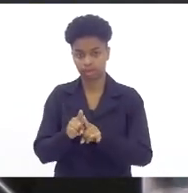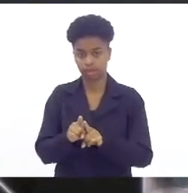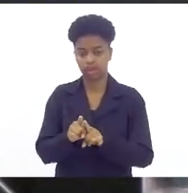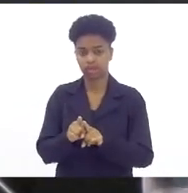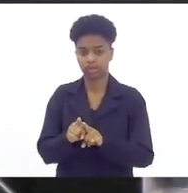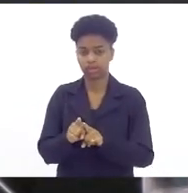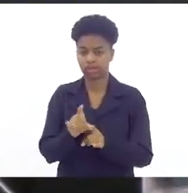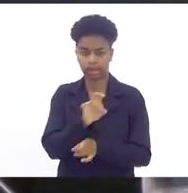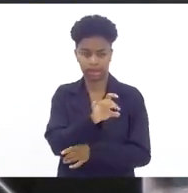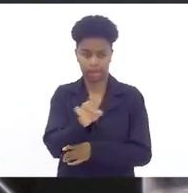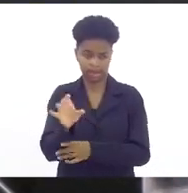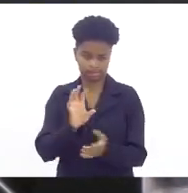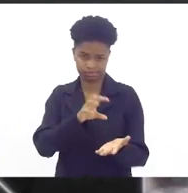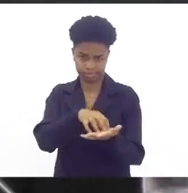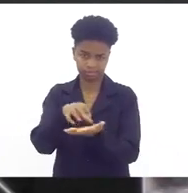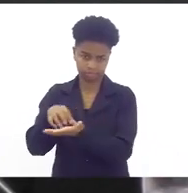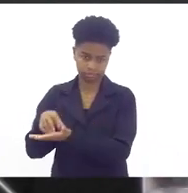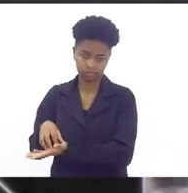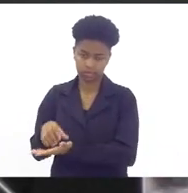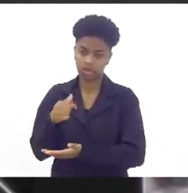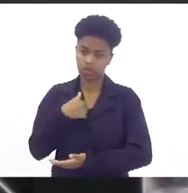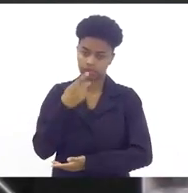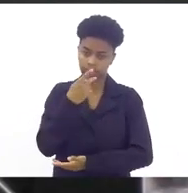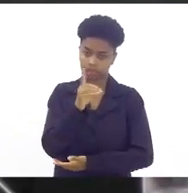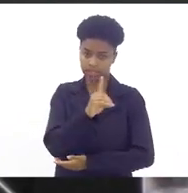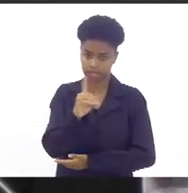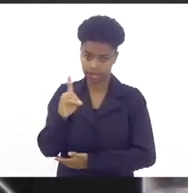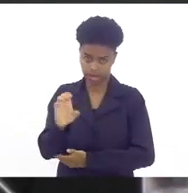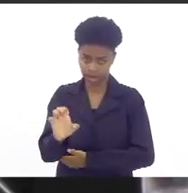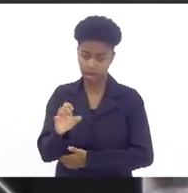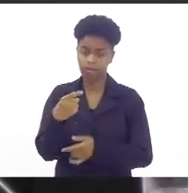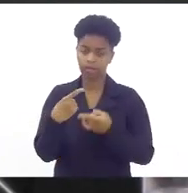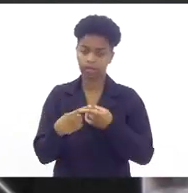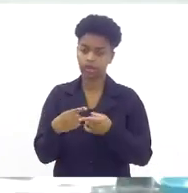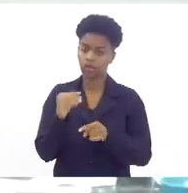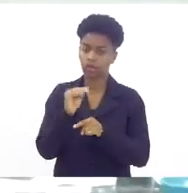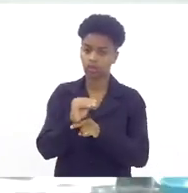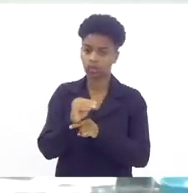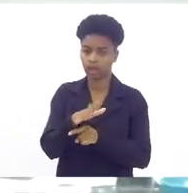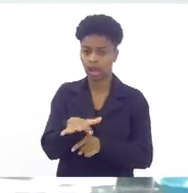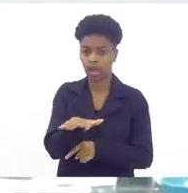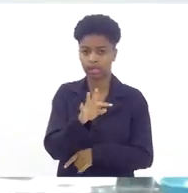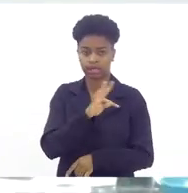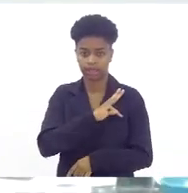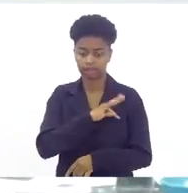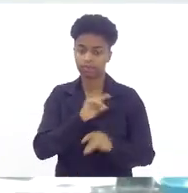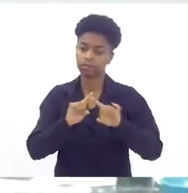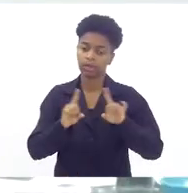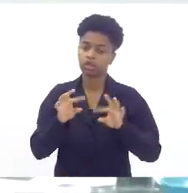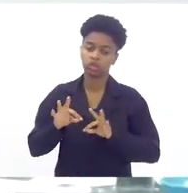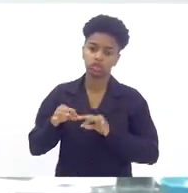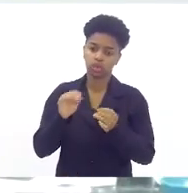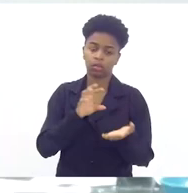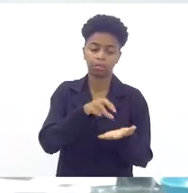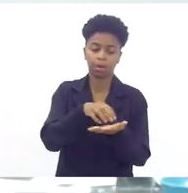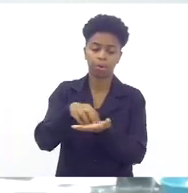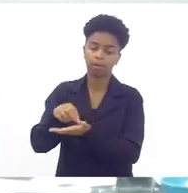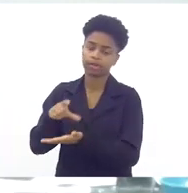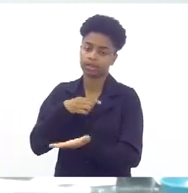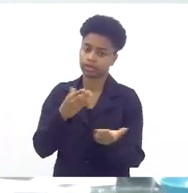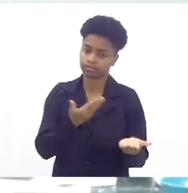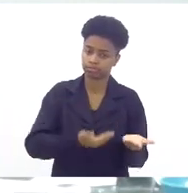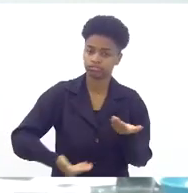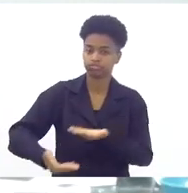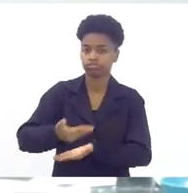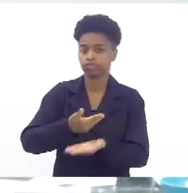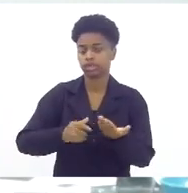cada diretoria né eu tô falando pela dde que cuida das técnicas mas todas as diretorias tem isso então a gente tem